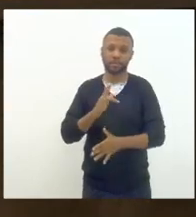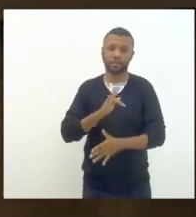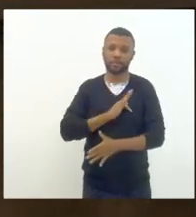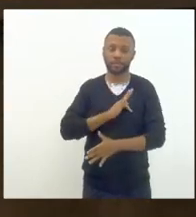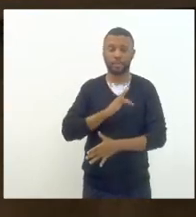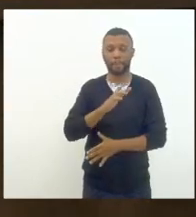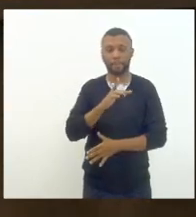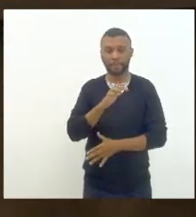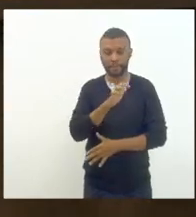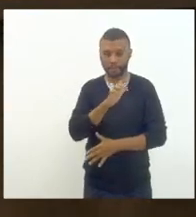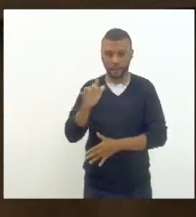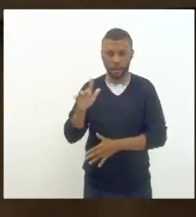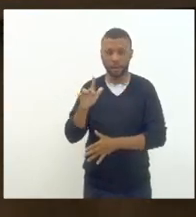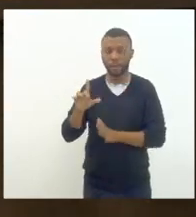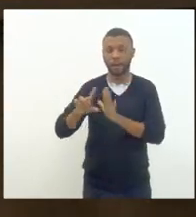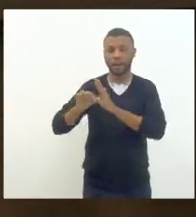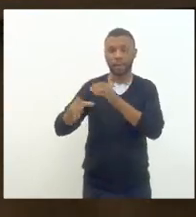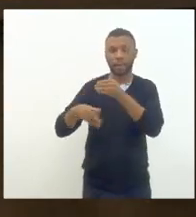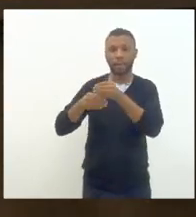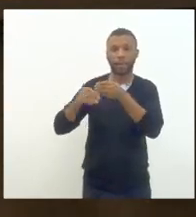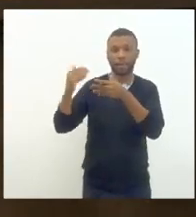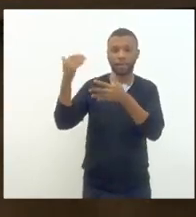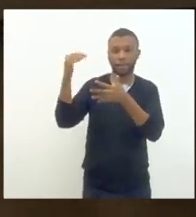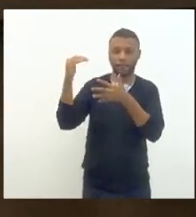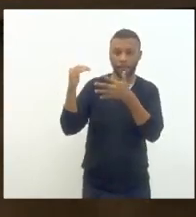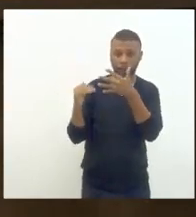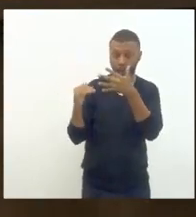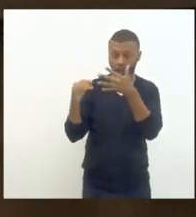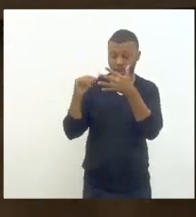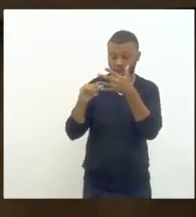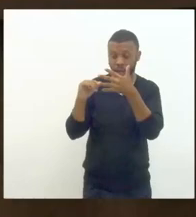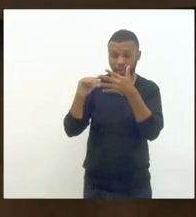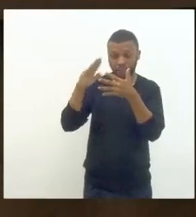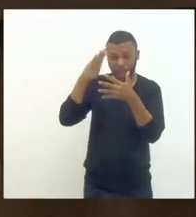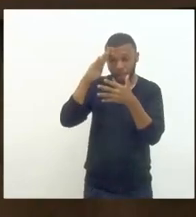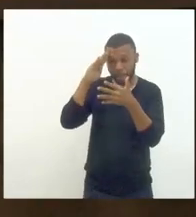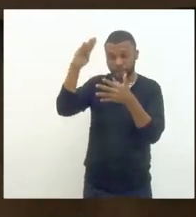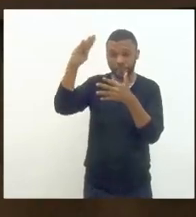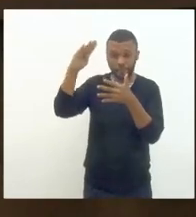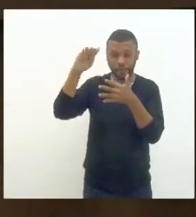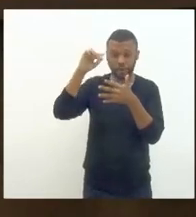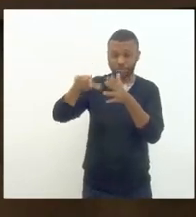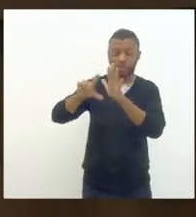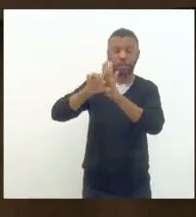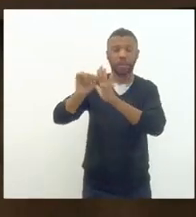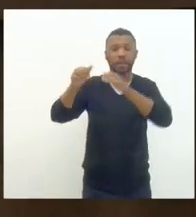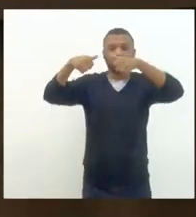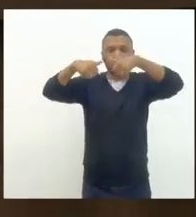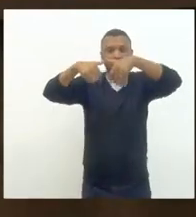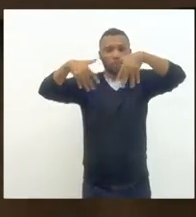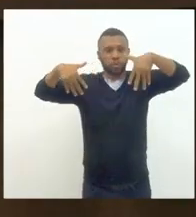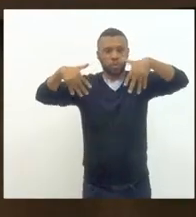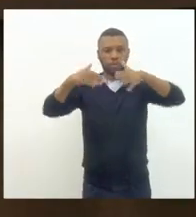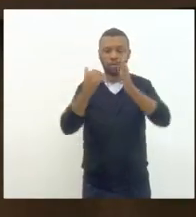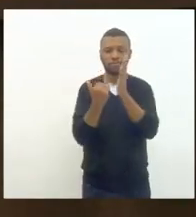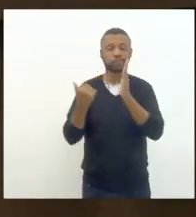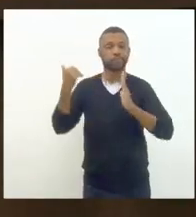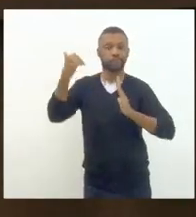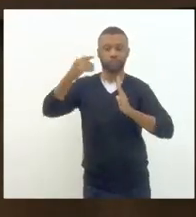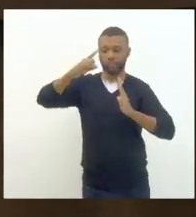complementar. Na hierarquia das leis, ela está superior a qualquer lei ordinária. Portanto, a gente define balizadores